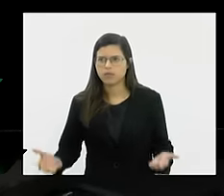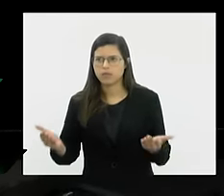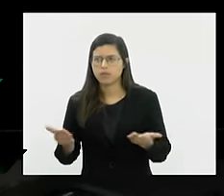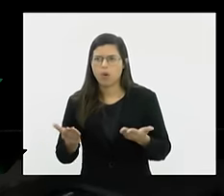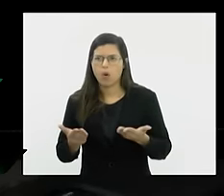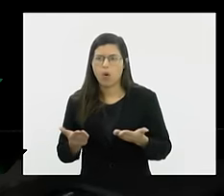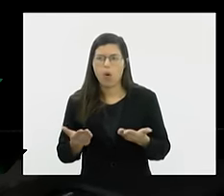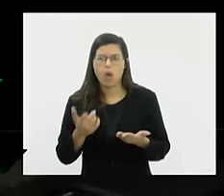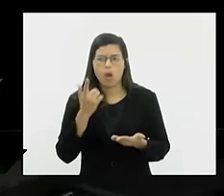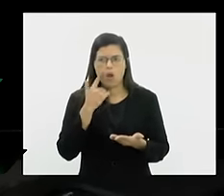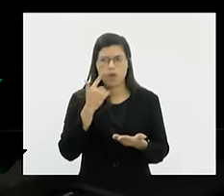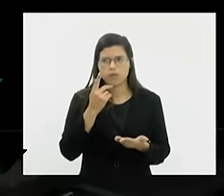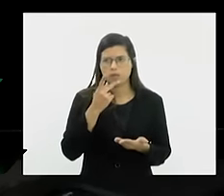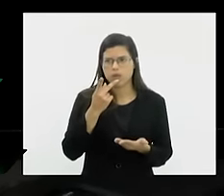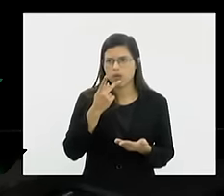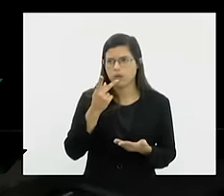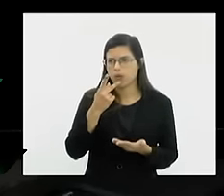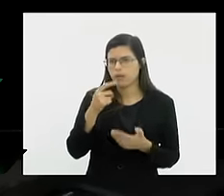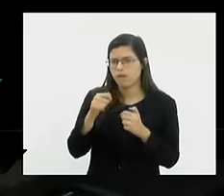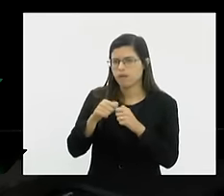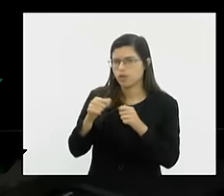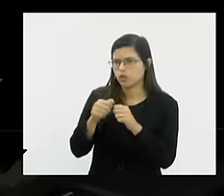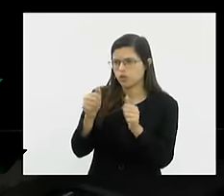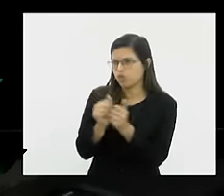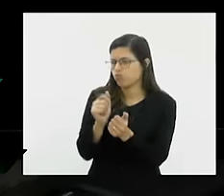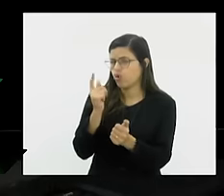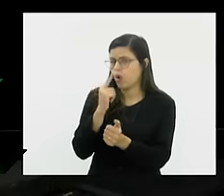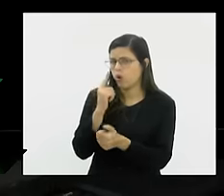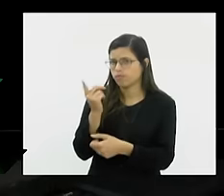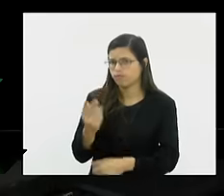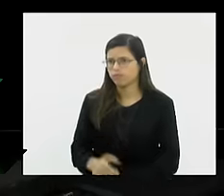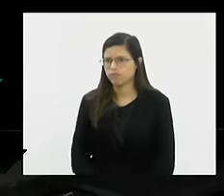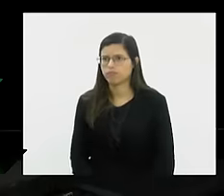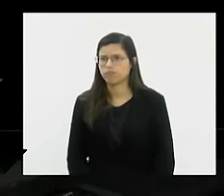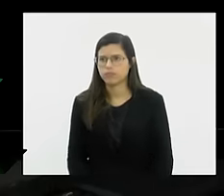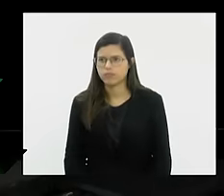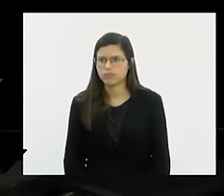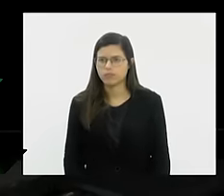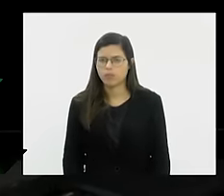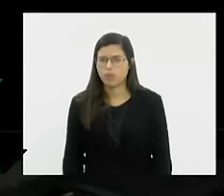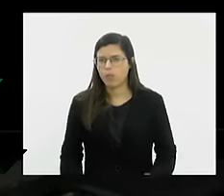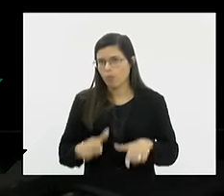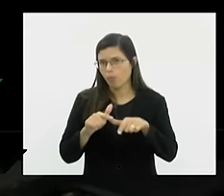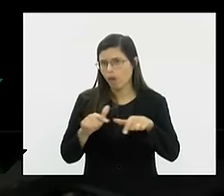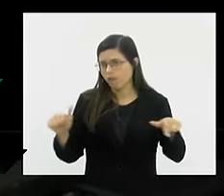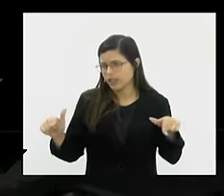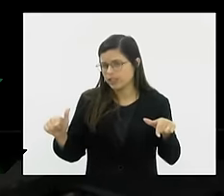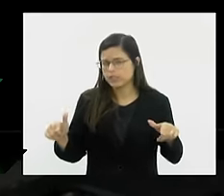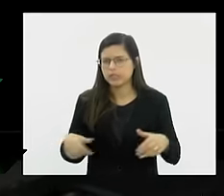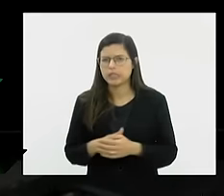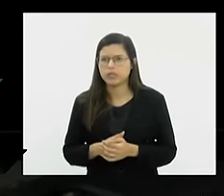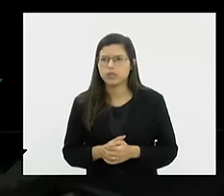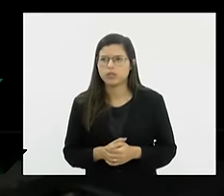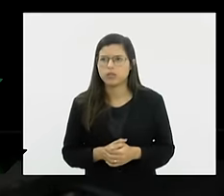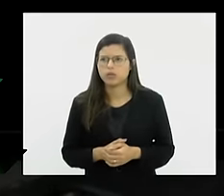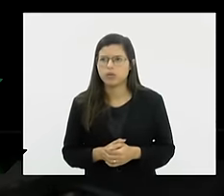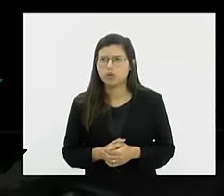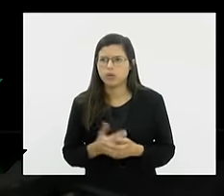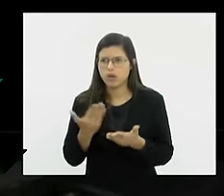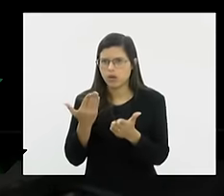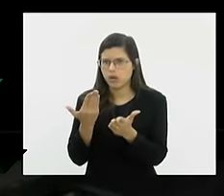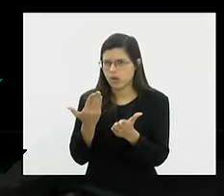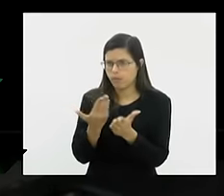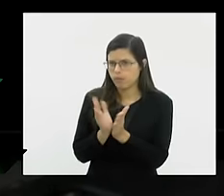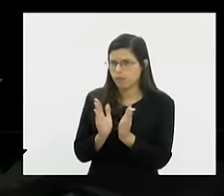prefeito falou que a gente ia fazer integração junto, tá lá, olha onde está a van. Ó, vazio, ninguém, é para acabar com o transporte